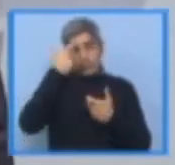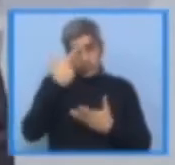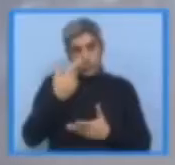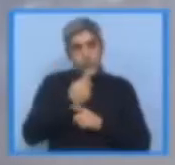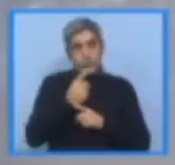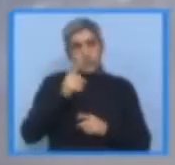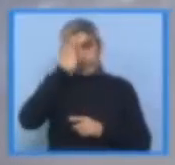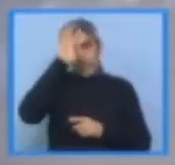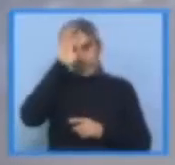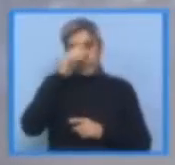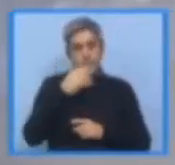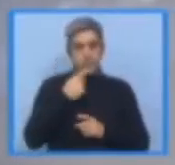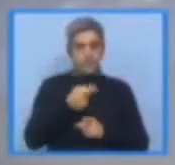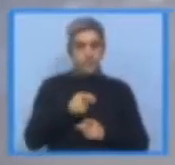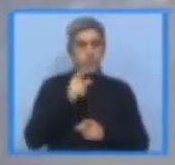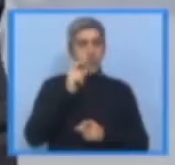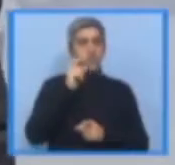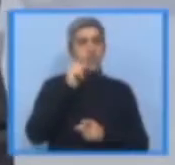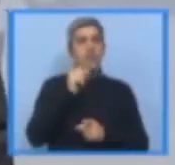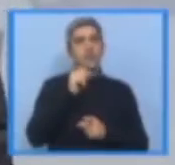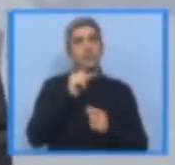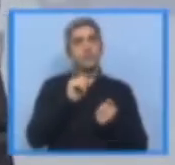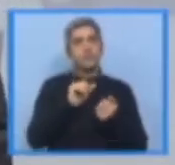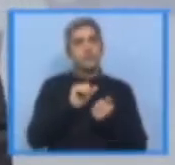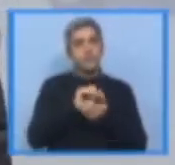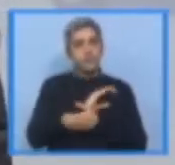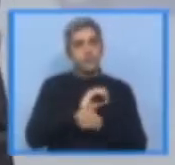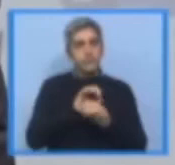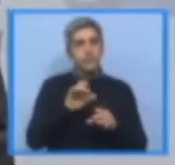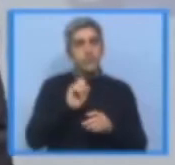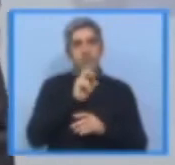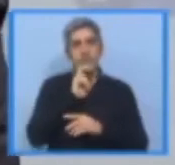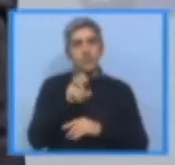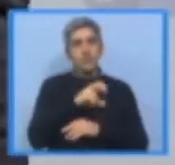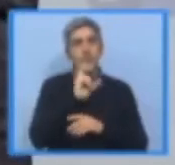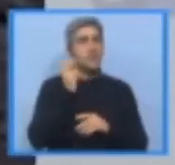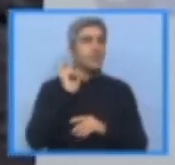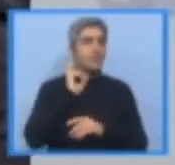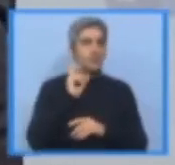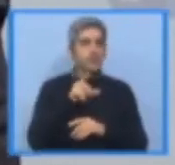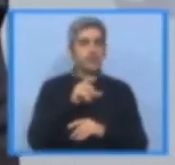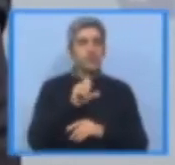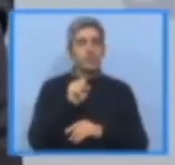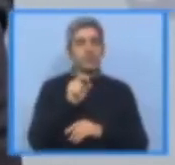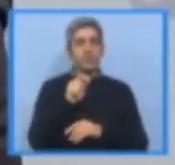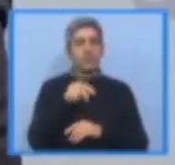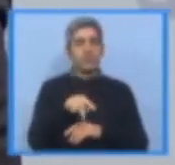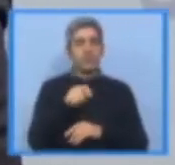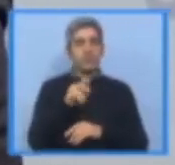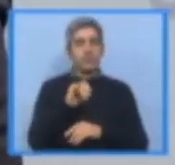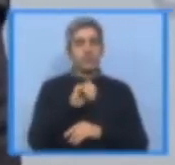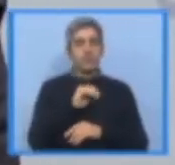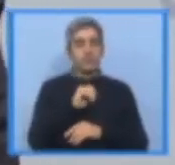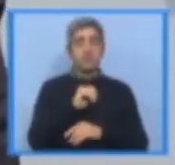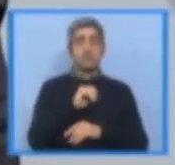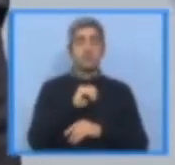porque o Papa diz que o pai das fake news foi a serpente do Gênesis. E, portanto, eu fiquei animado, porque nós